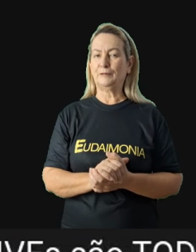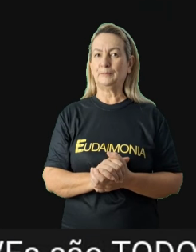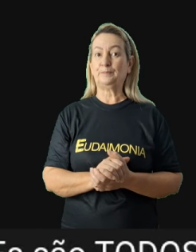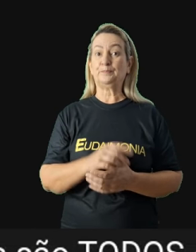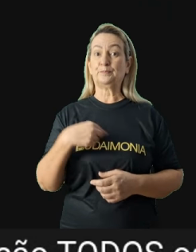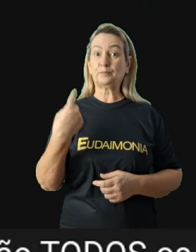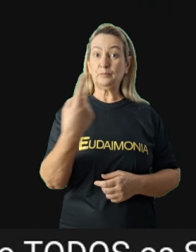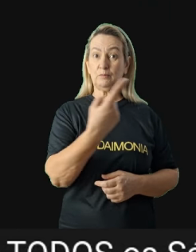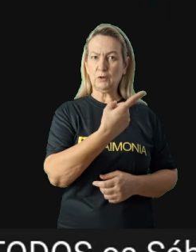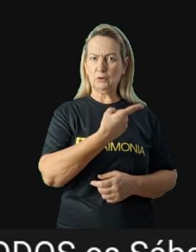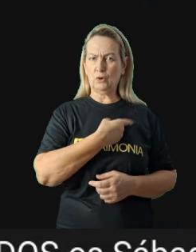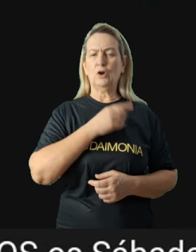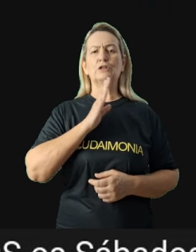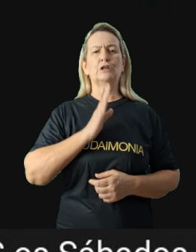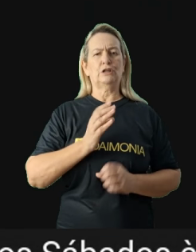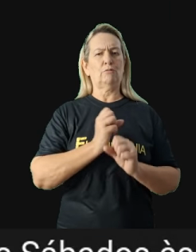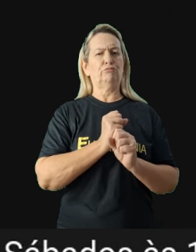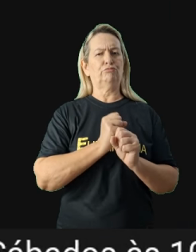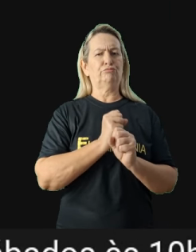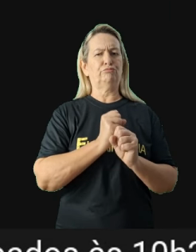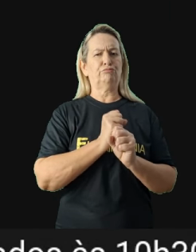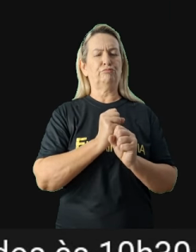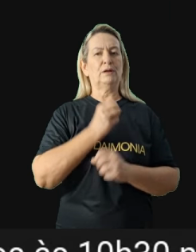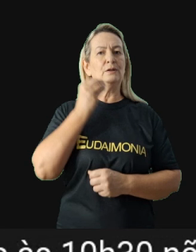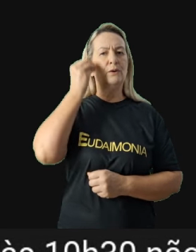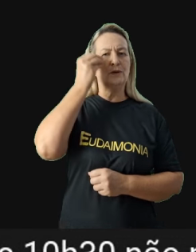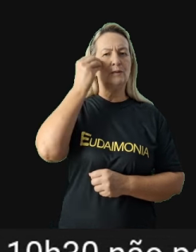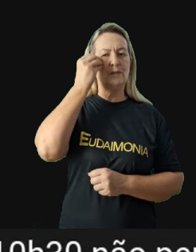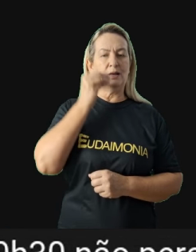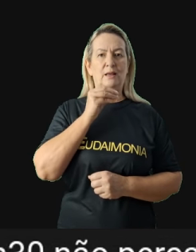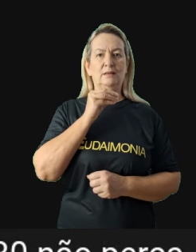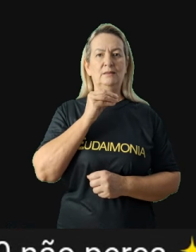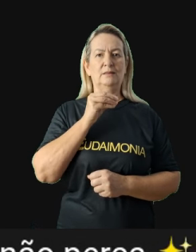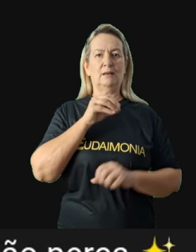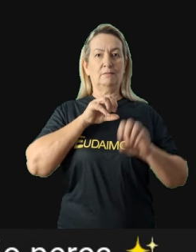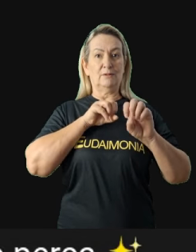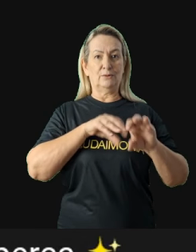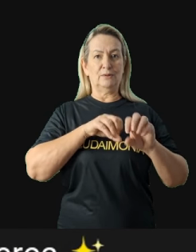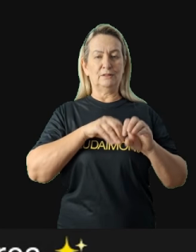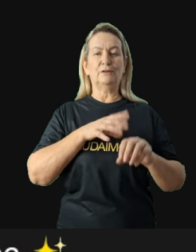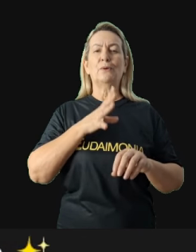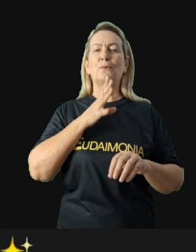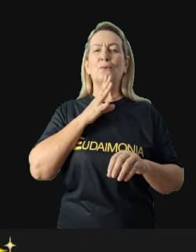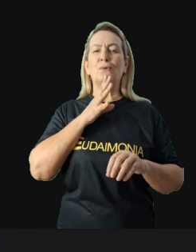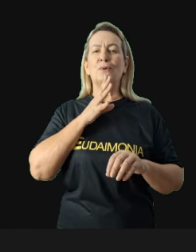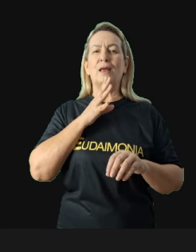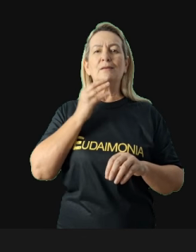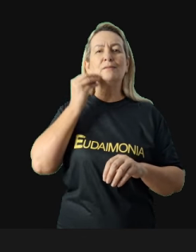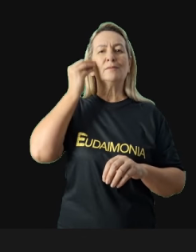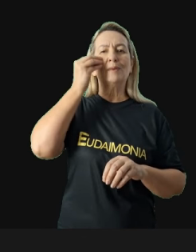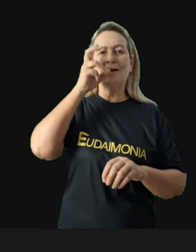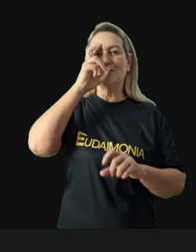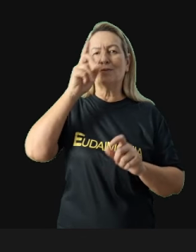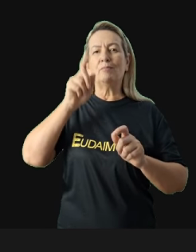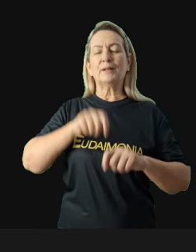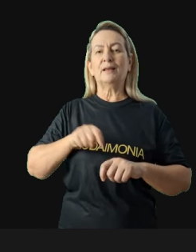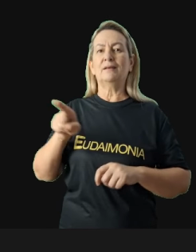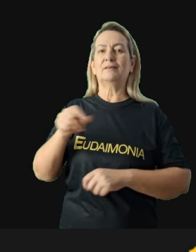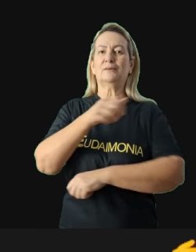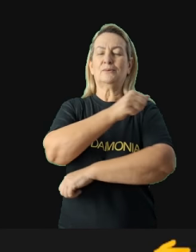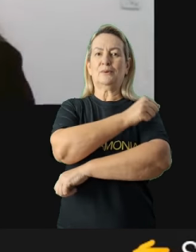Então, eu vejo o seguinte, no nosso caso, aí que temos, né, bastante anos de estrada já na docência, nós conhecemos o perfil do nosso aluno